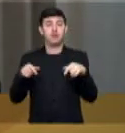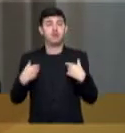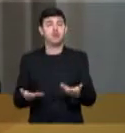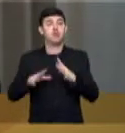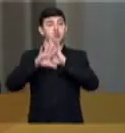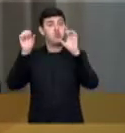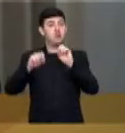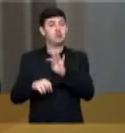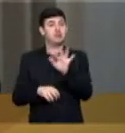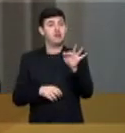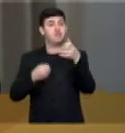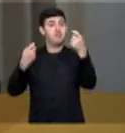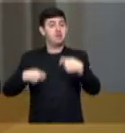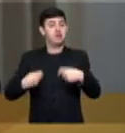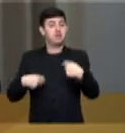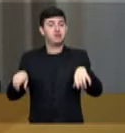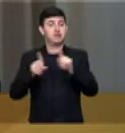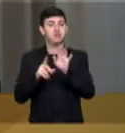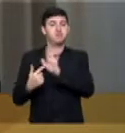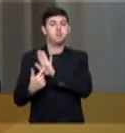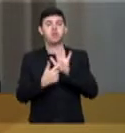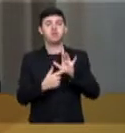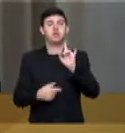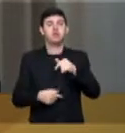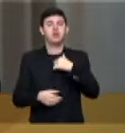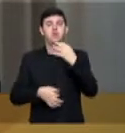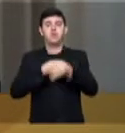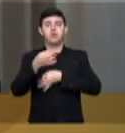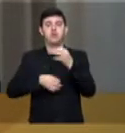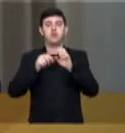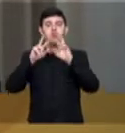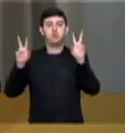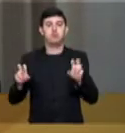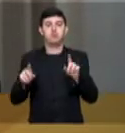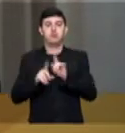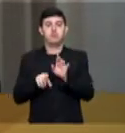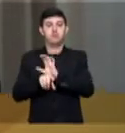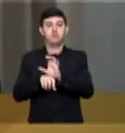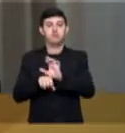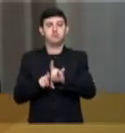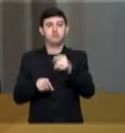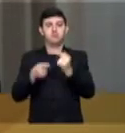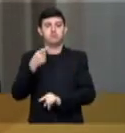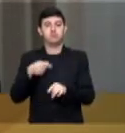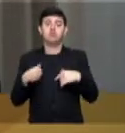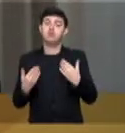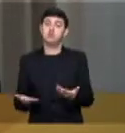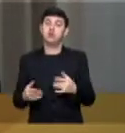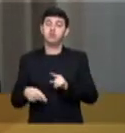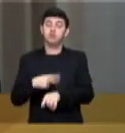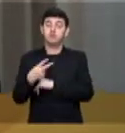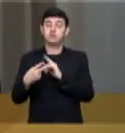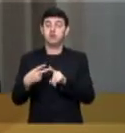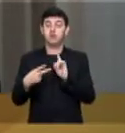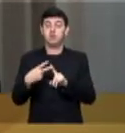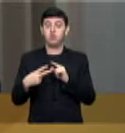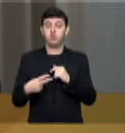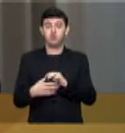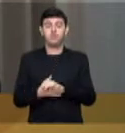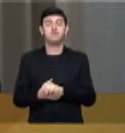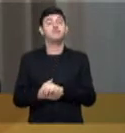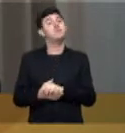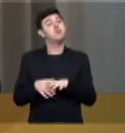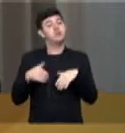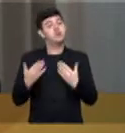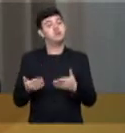precisa, sim, se declarar a sua posição em relação a tais inconstitucionalidades. Em segundo lugar, como já